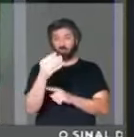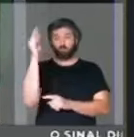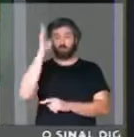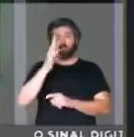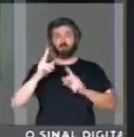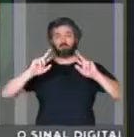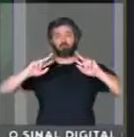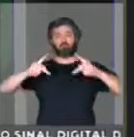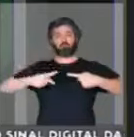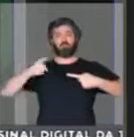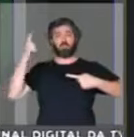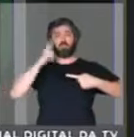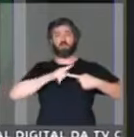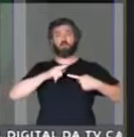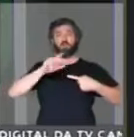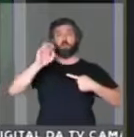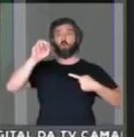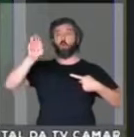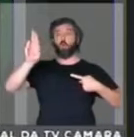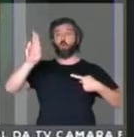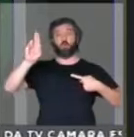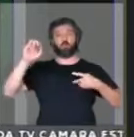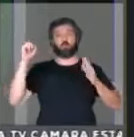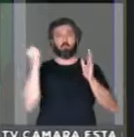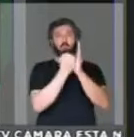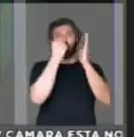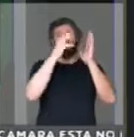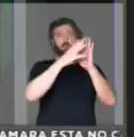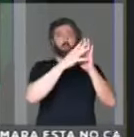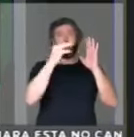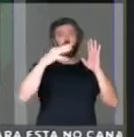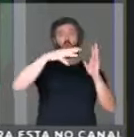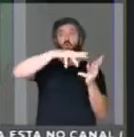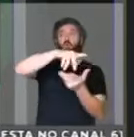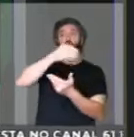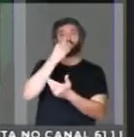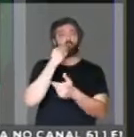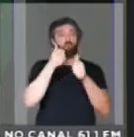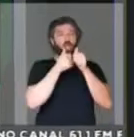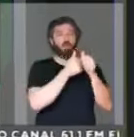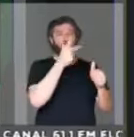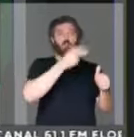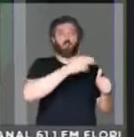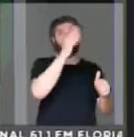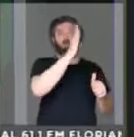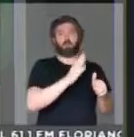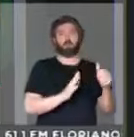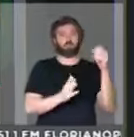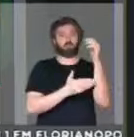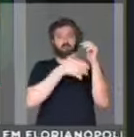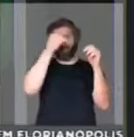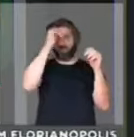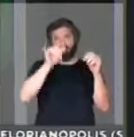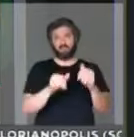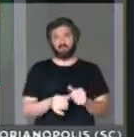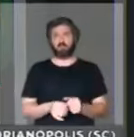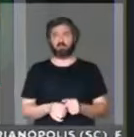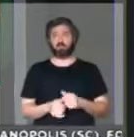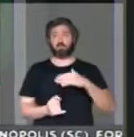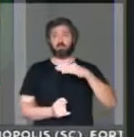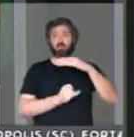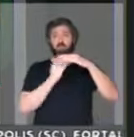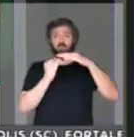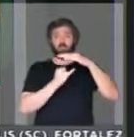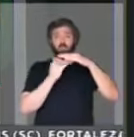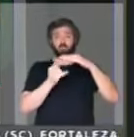reconhecimento das nações unidas como um exemplo que o mundo deveria seguir no combate ao desmatamento a entidade